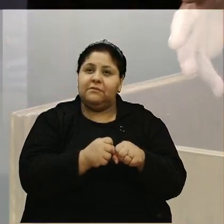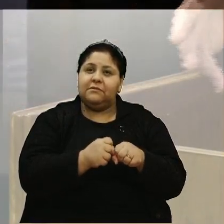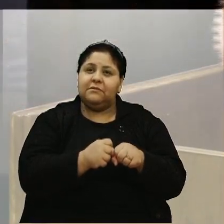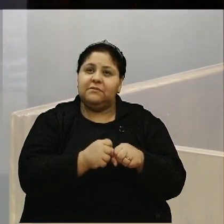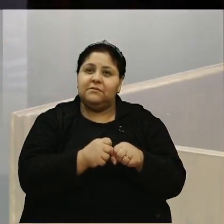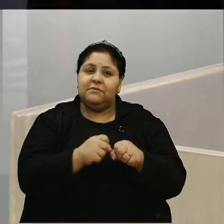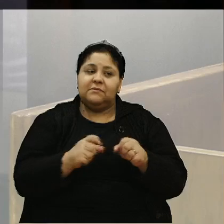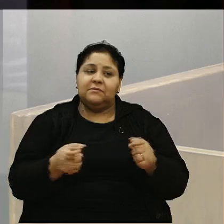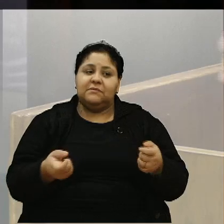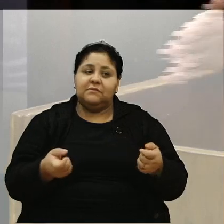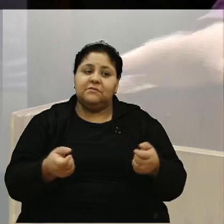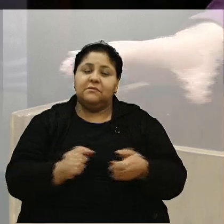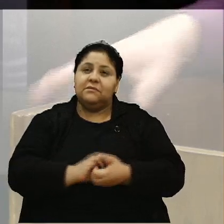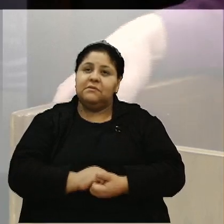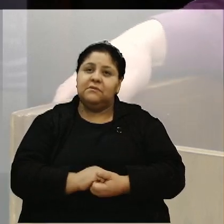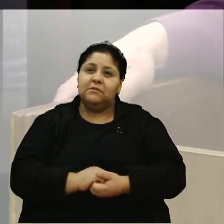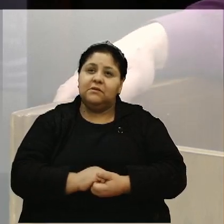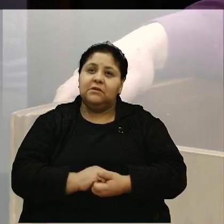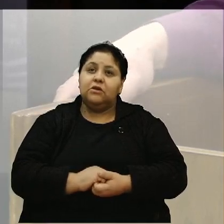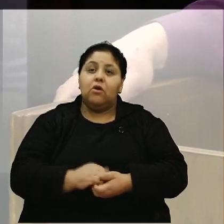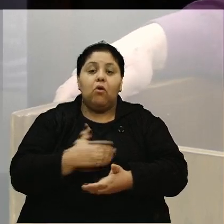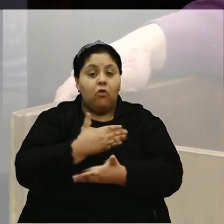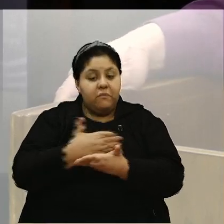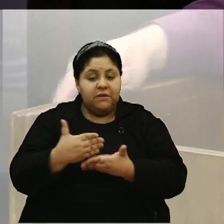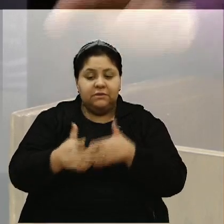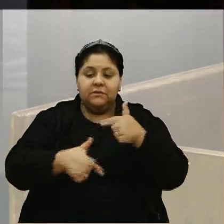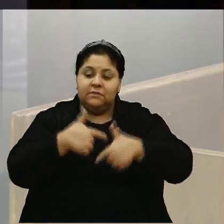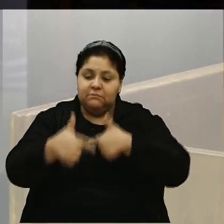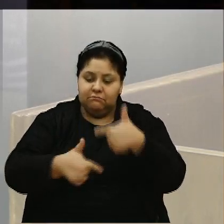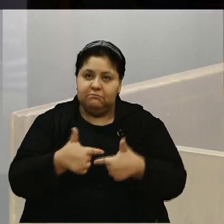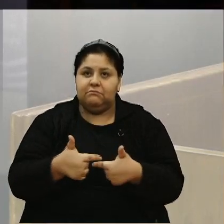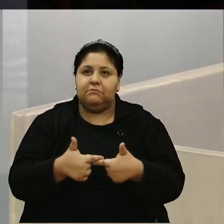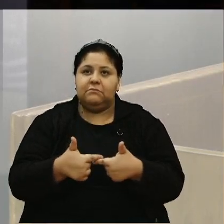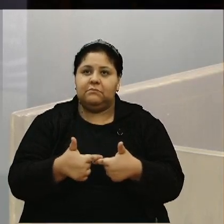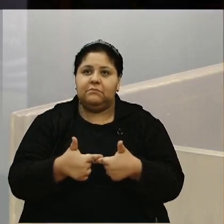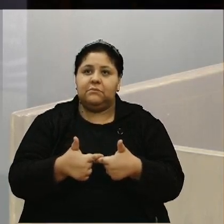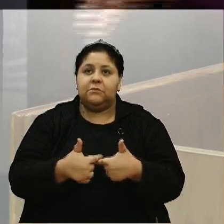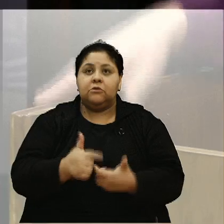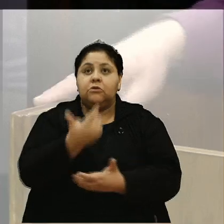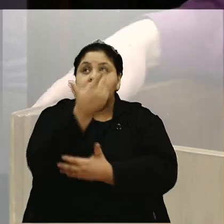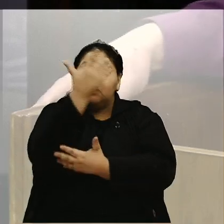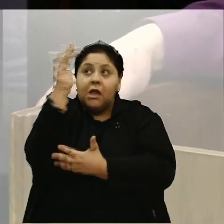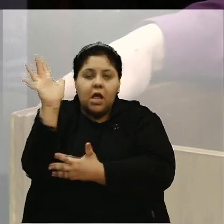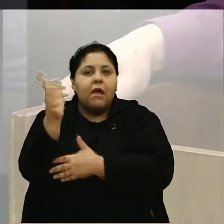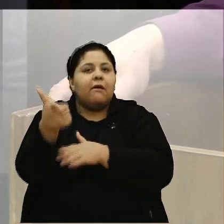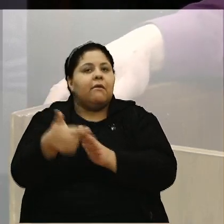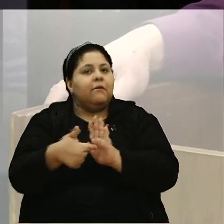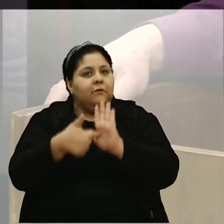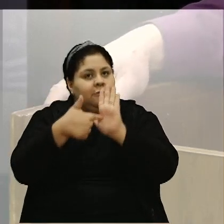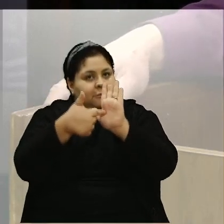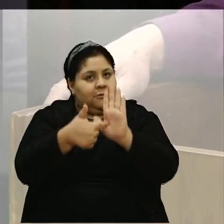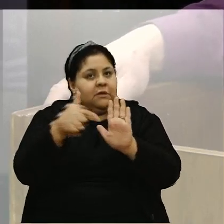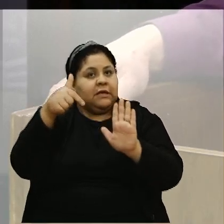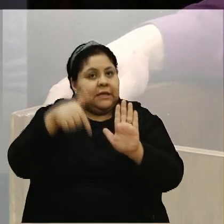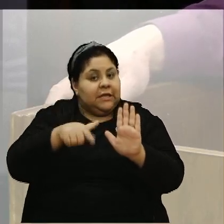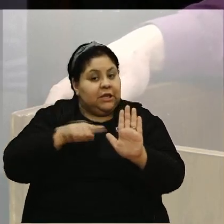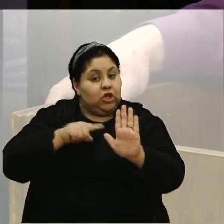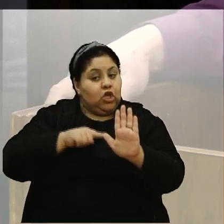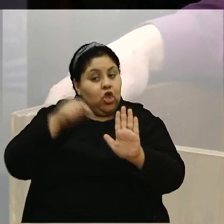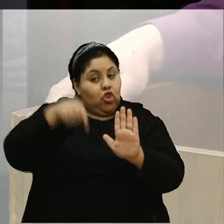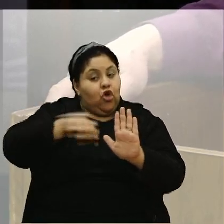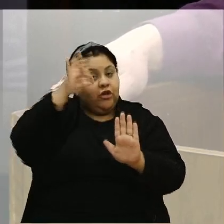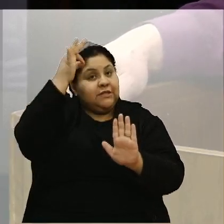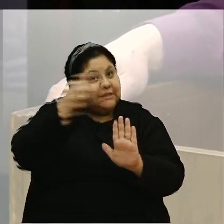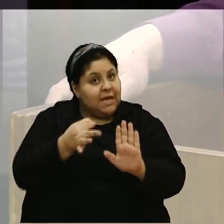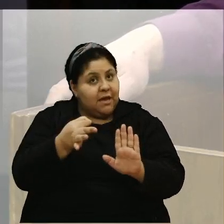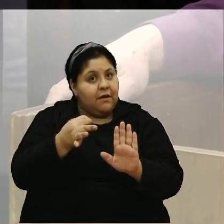comunidade está a fim de colocar a mão na massa. E aí, a natureza mostrou que aquilo nós tínhamos razão. Quando eu